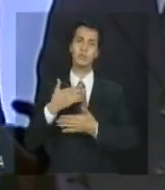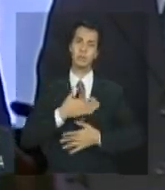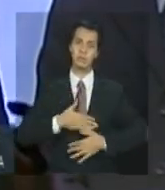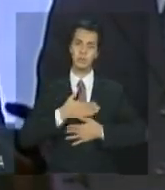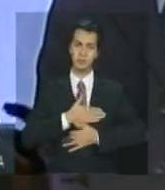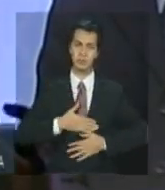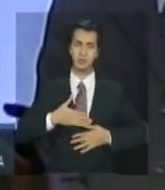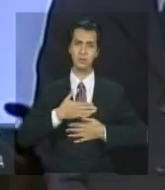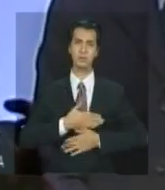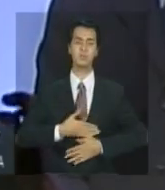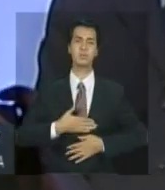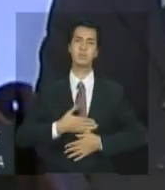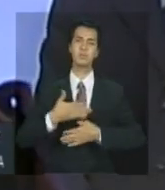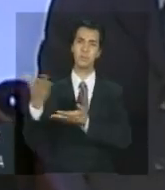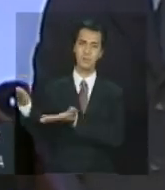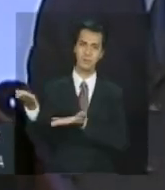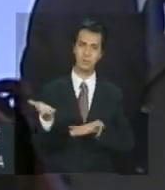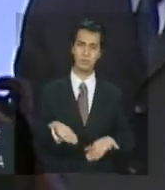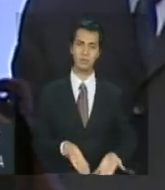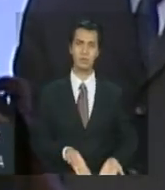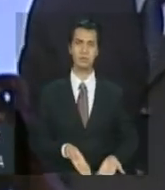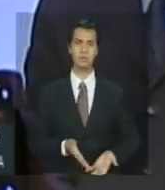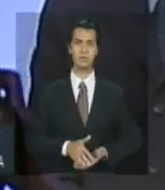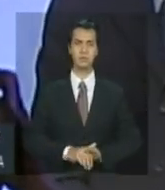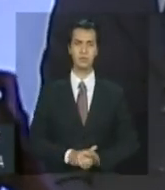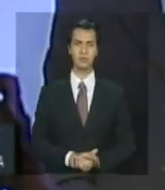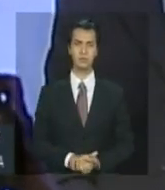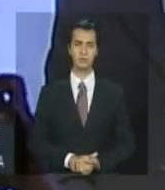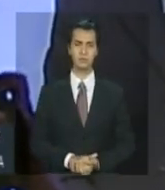recebemos com todas as